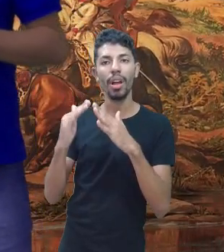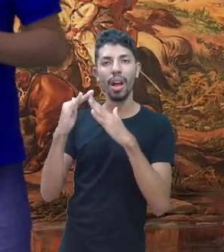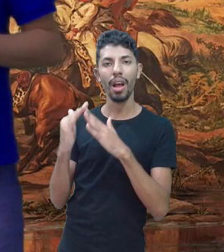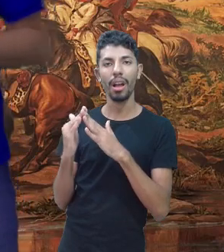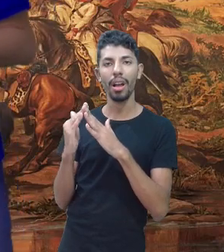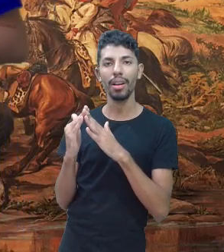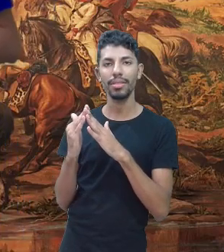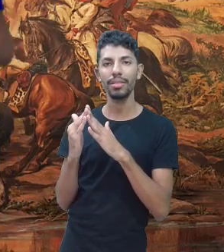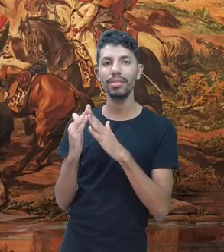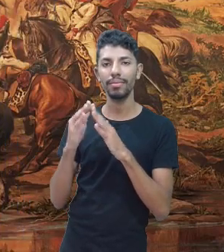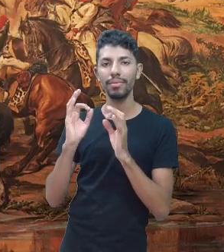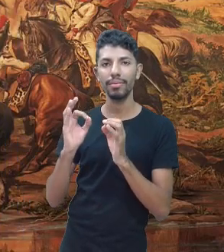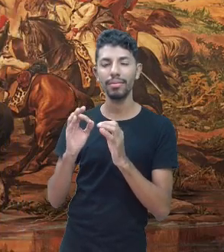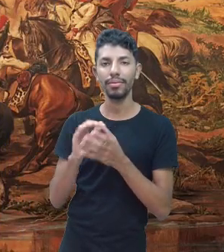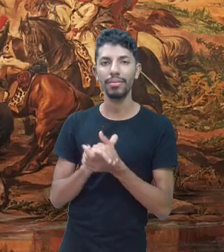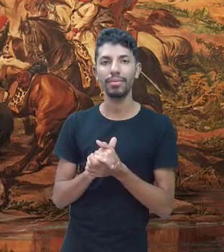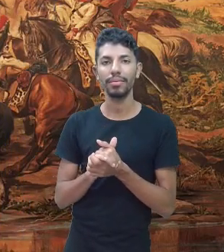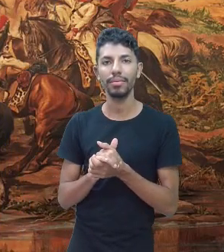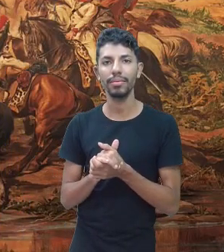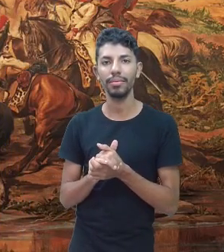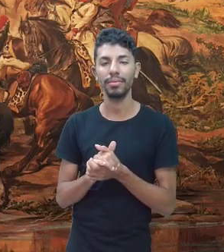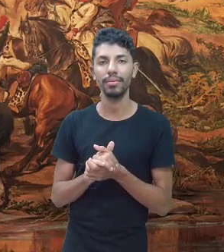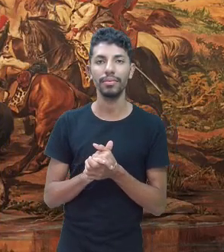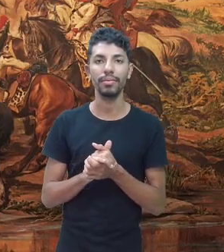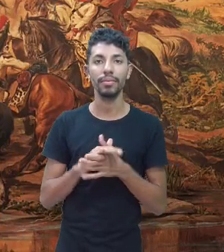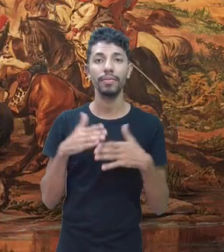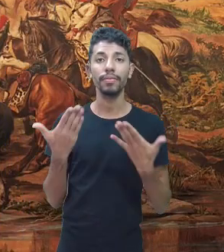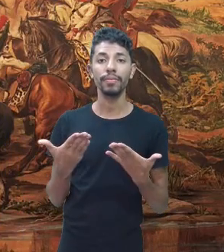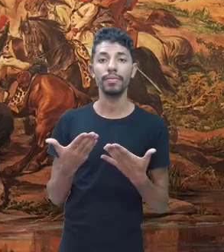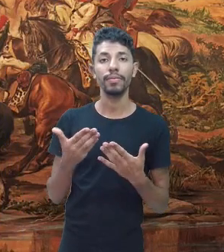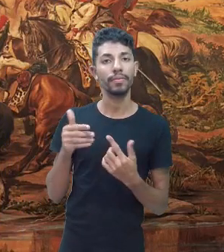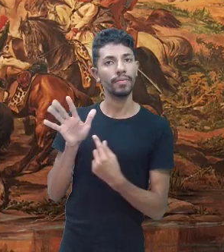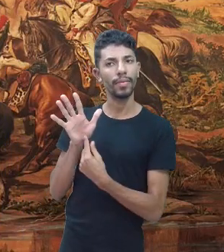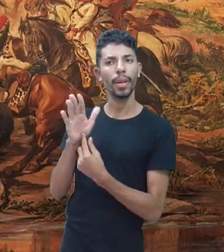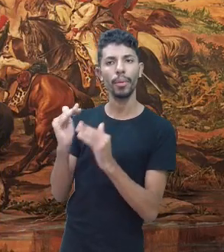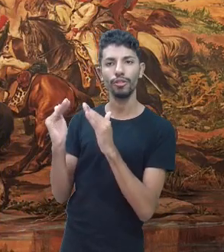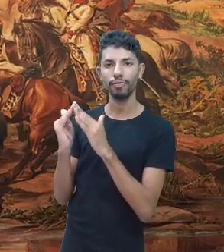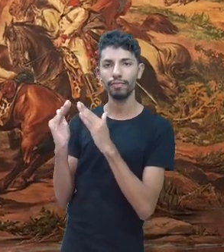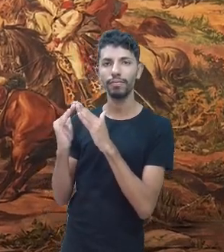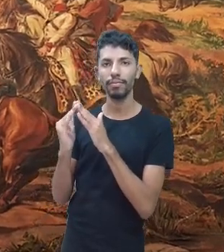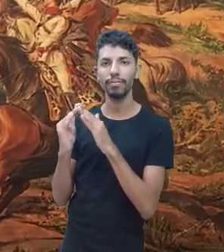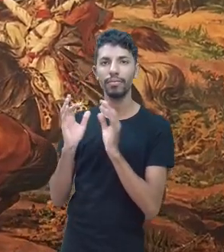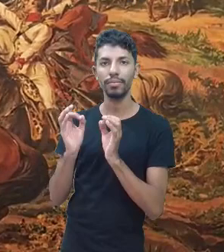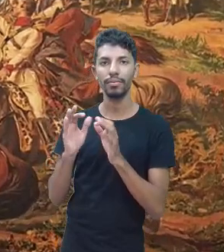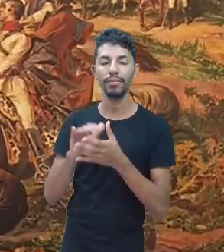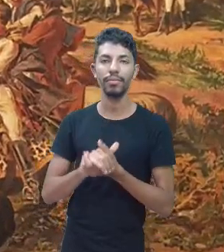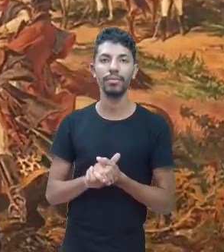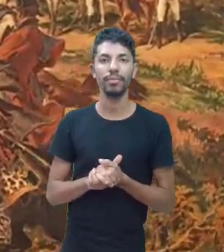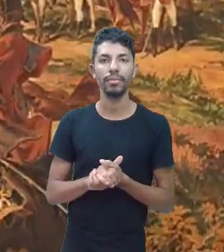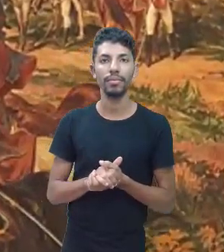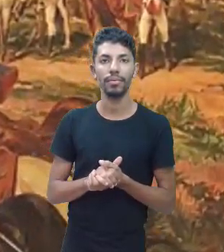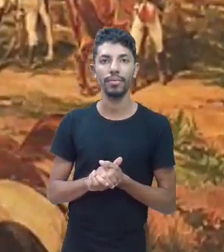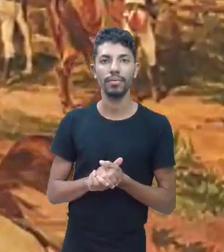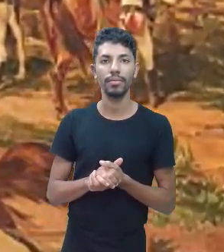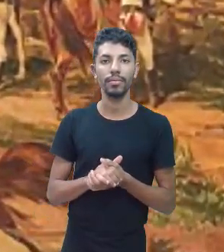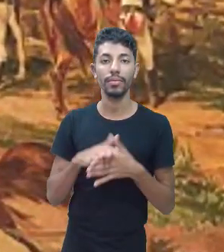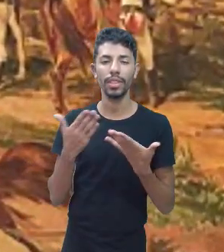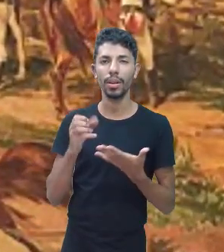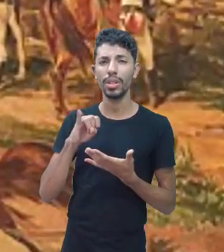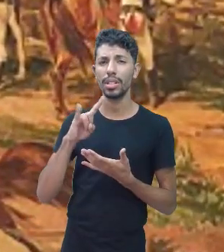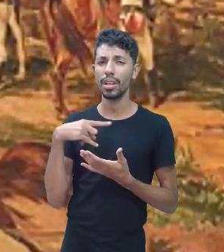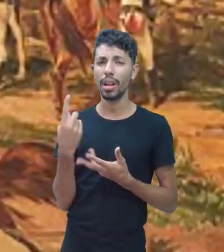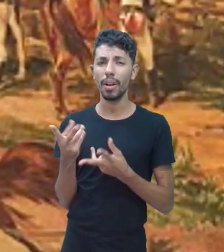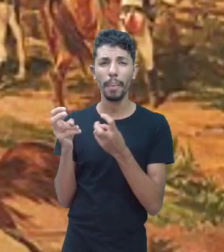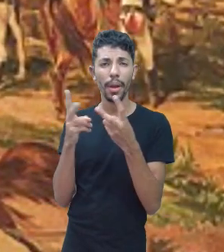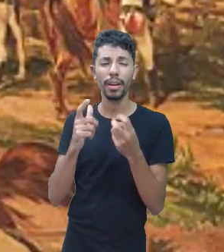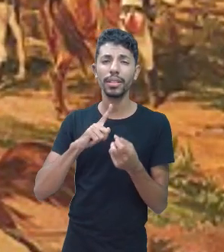aqui atrás. Né? Deixa eu me afastar novamente. Então, está lá ao fundo. E aí, se a gente observar, existem